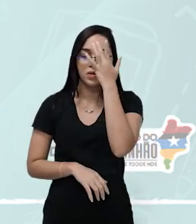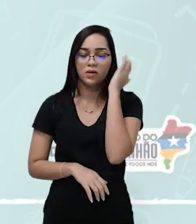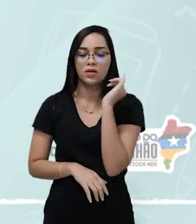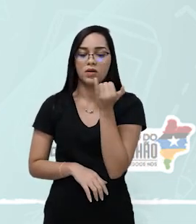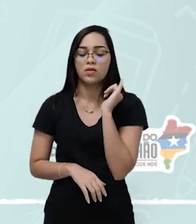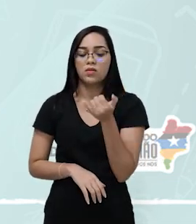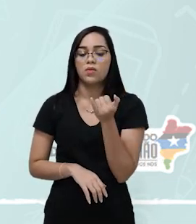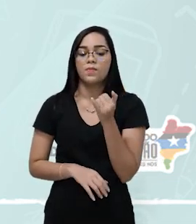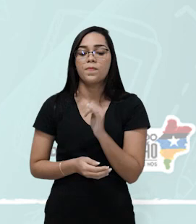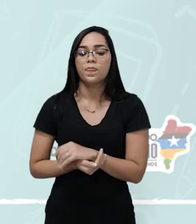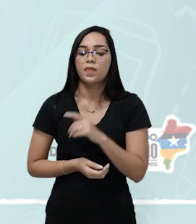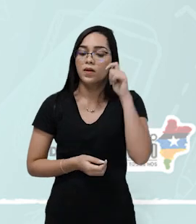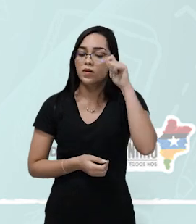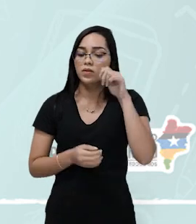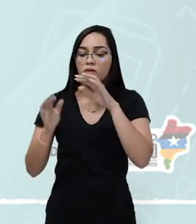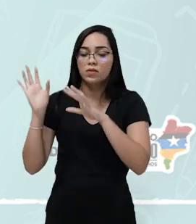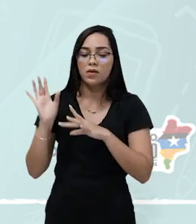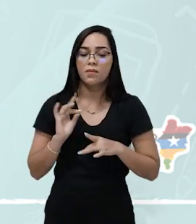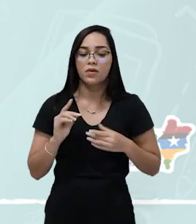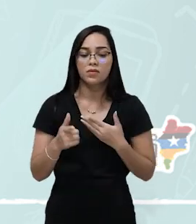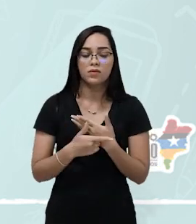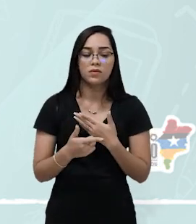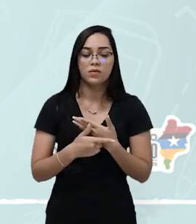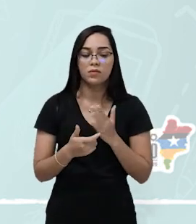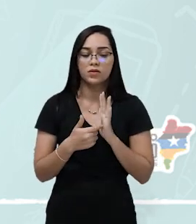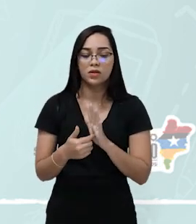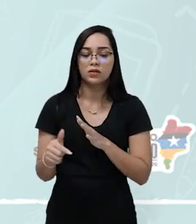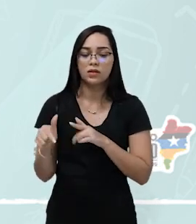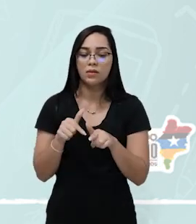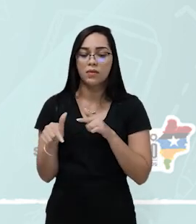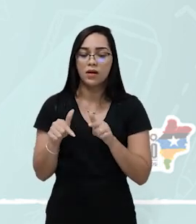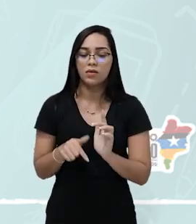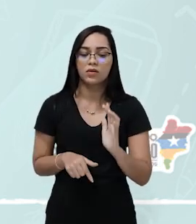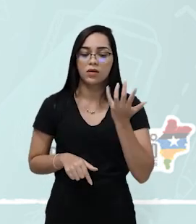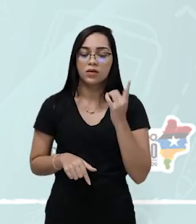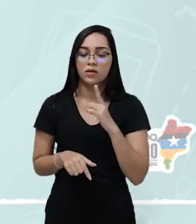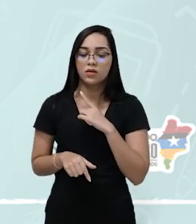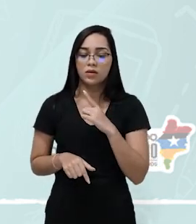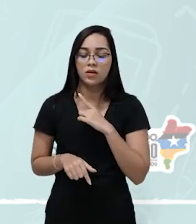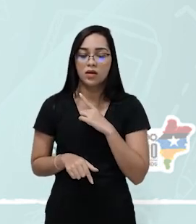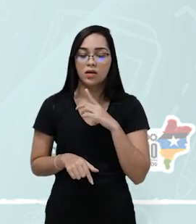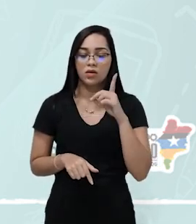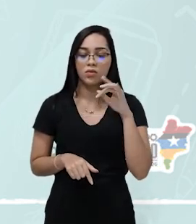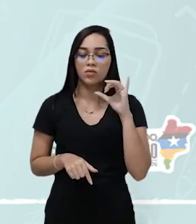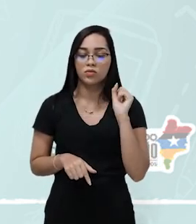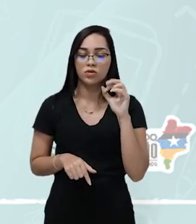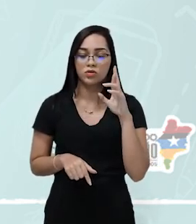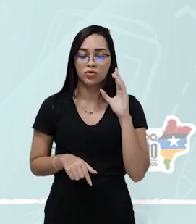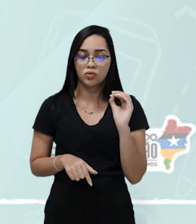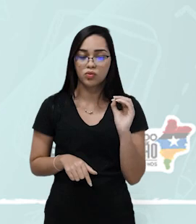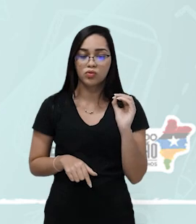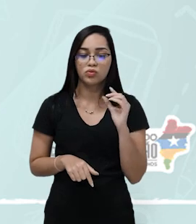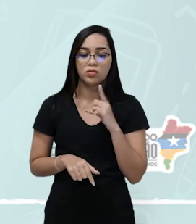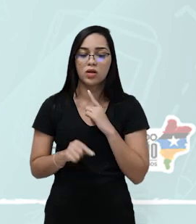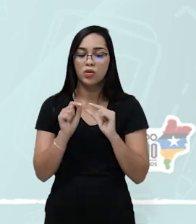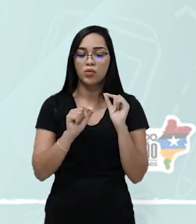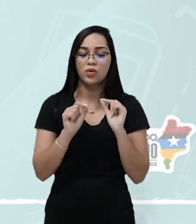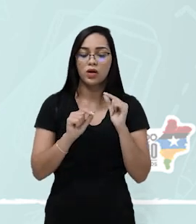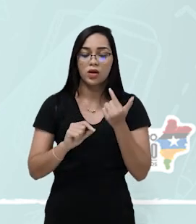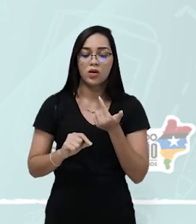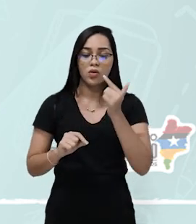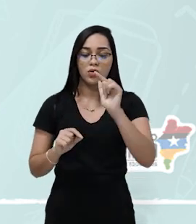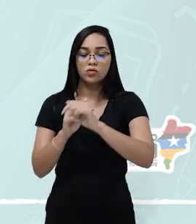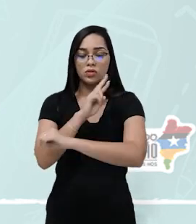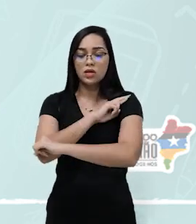Os atores assumem o papel de destaque no trabalho realizado por meio de um discurso direto, em consonância com